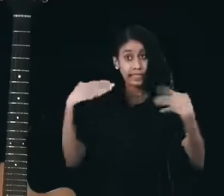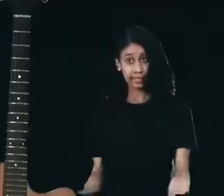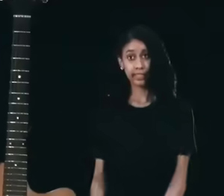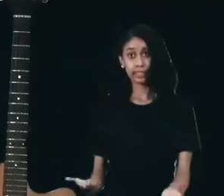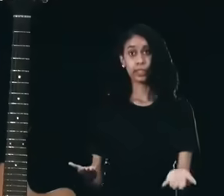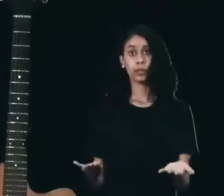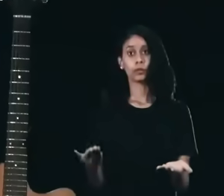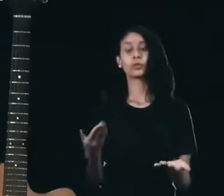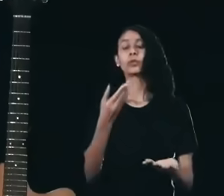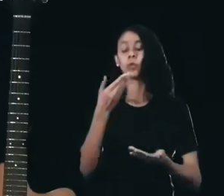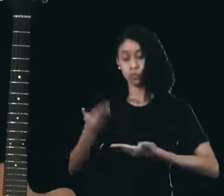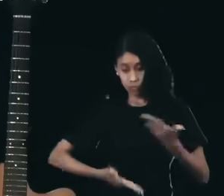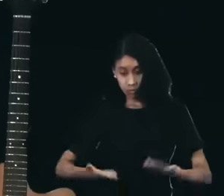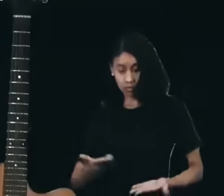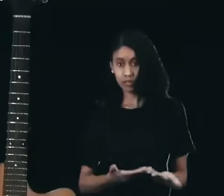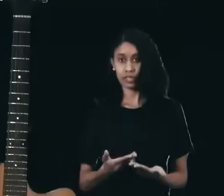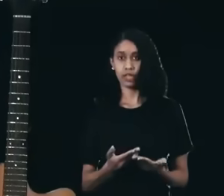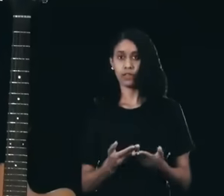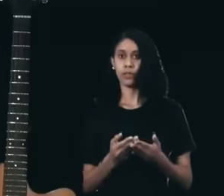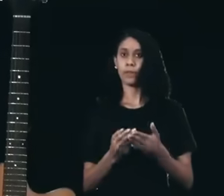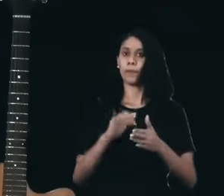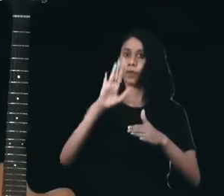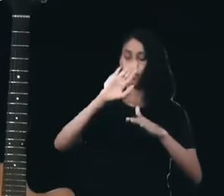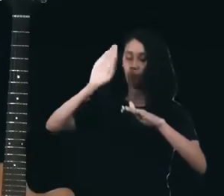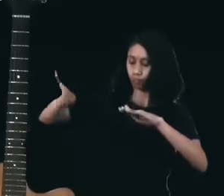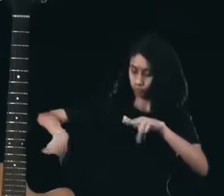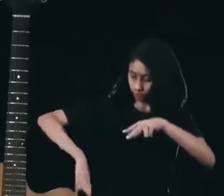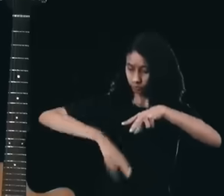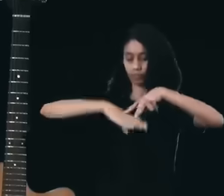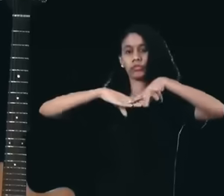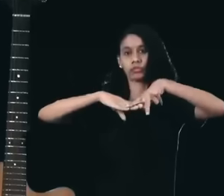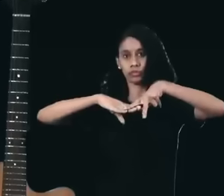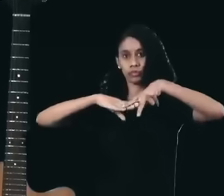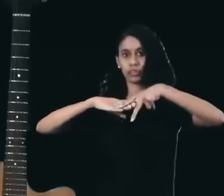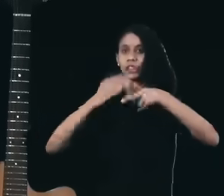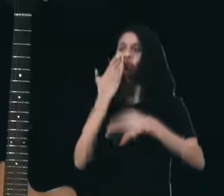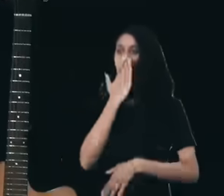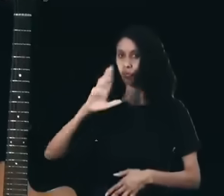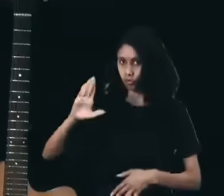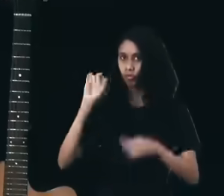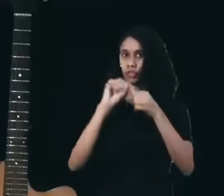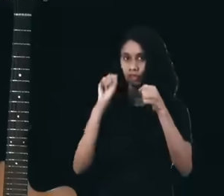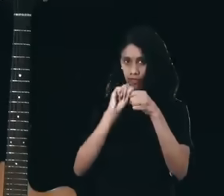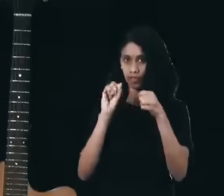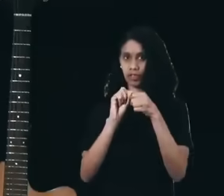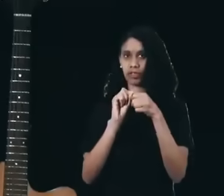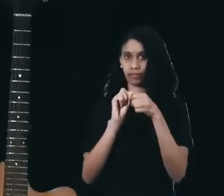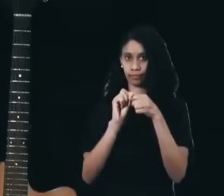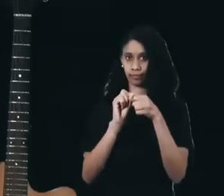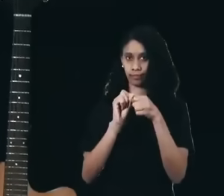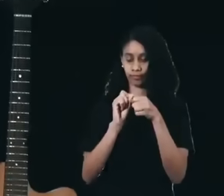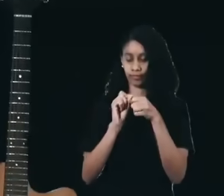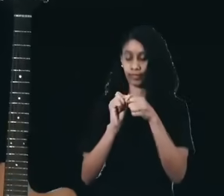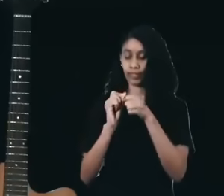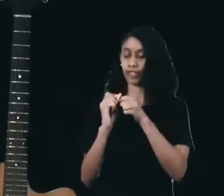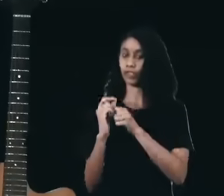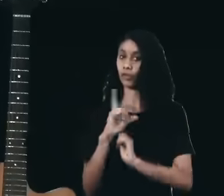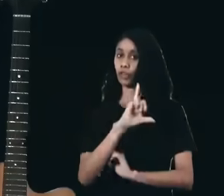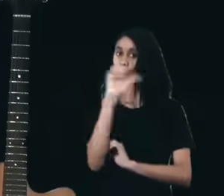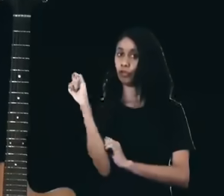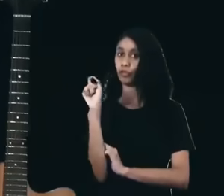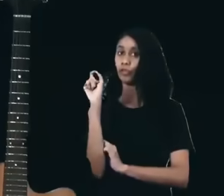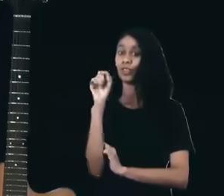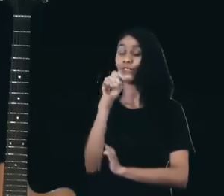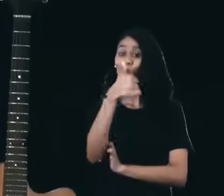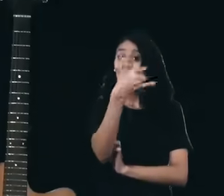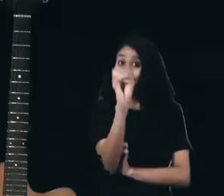servo pôs a mão debaixo da coxa de Abraão, seu senhor, e jurou cumprir aquela palavra. O servo partiu com 10 camelos do seu